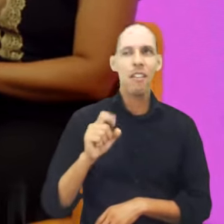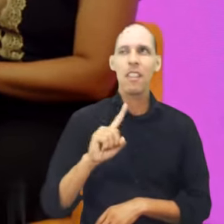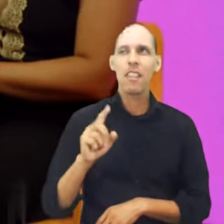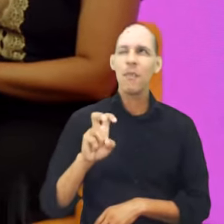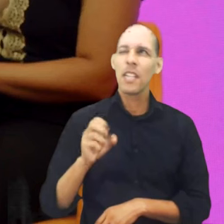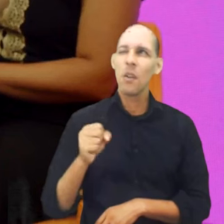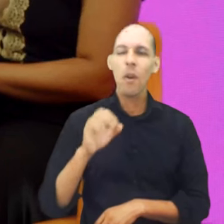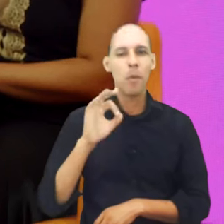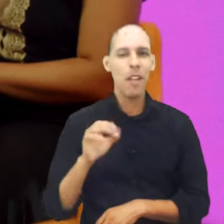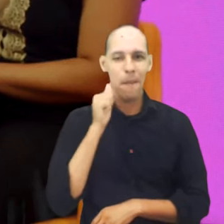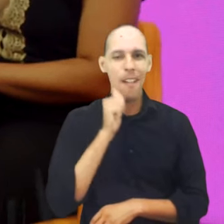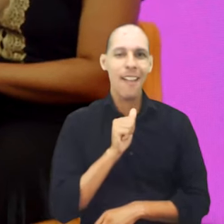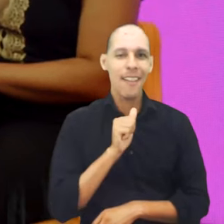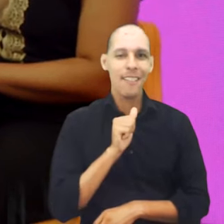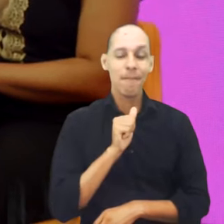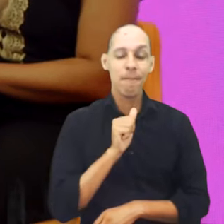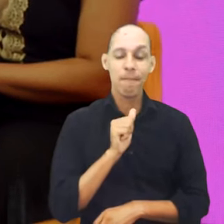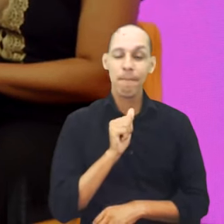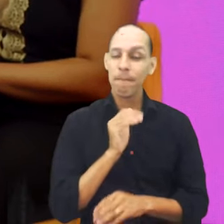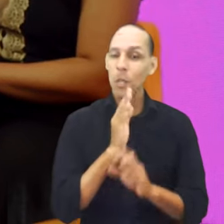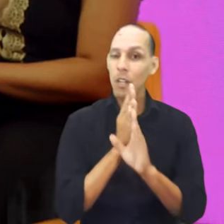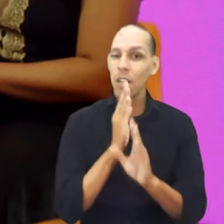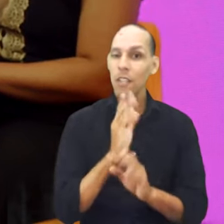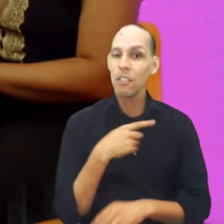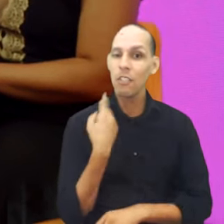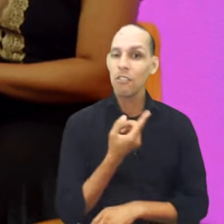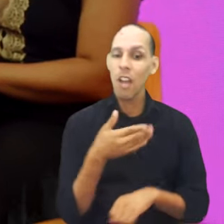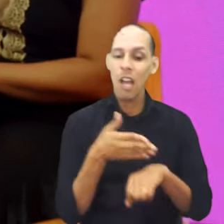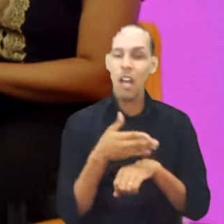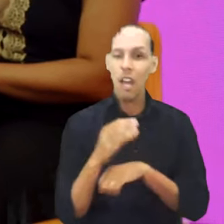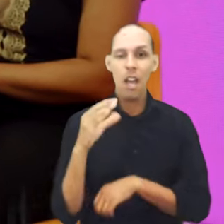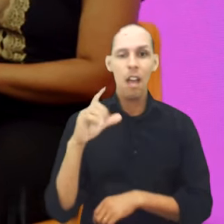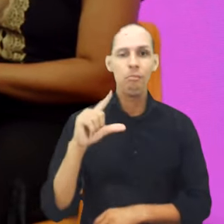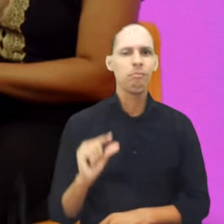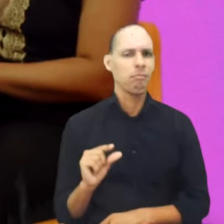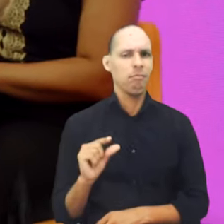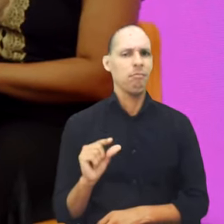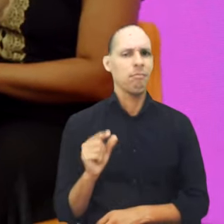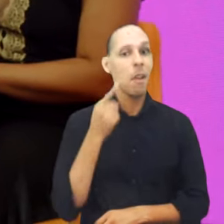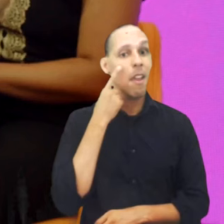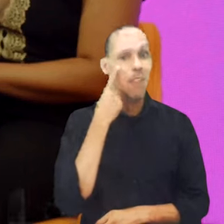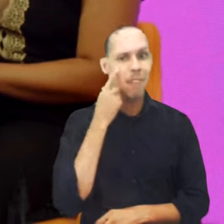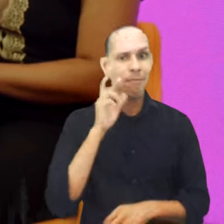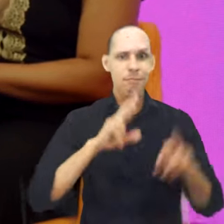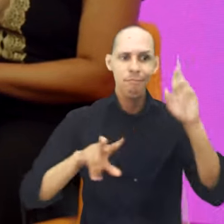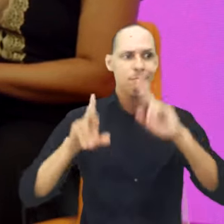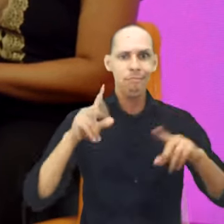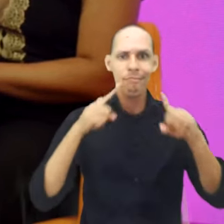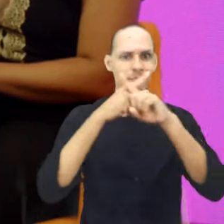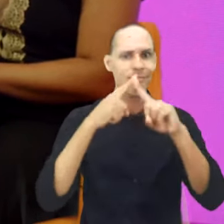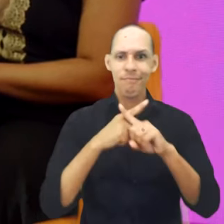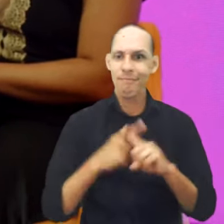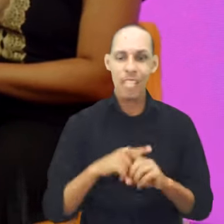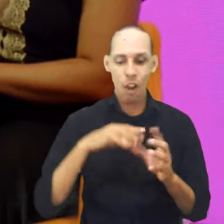mulheres, o restante de homens. No entanto, a gente tem menos acesso a crédito. Olha quantos dados divergentes. Então, a gente está num